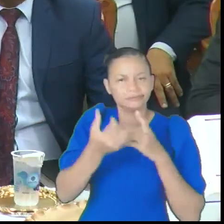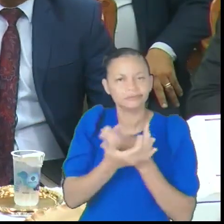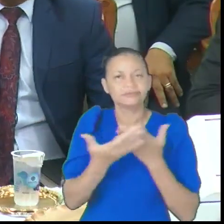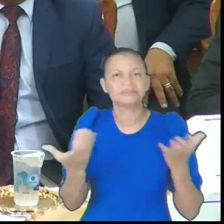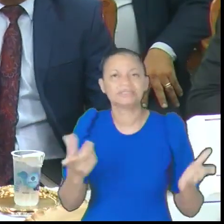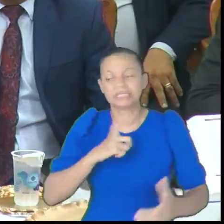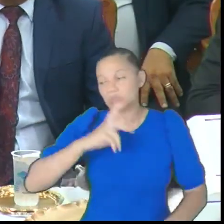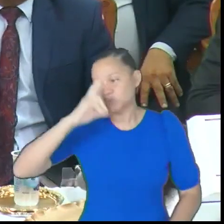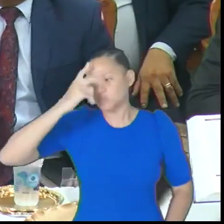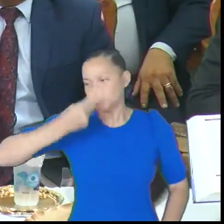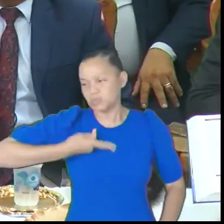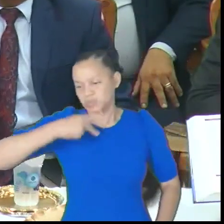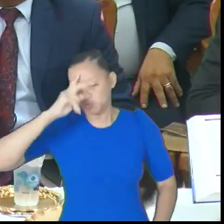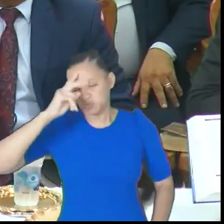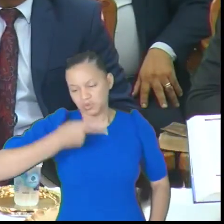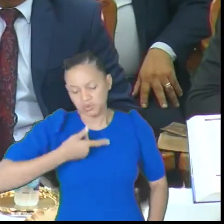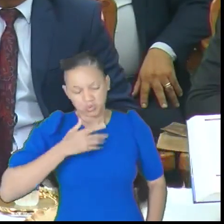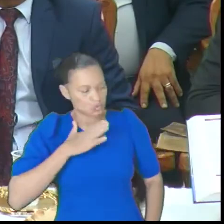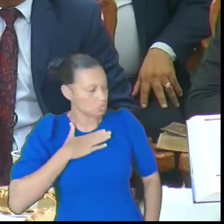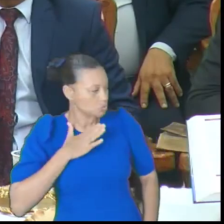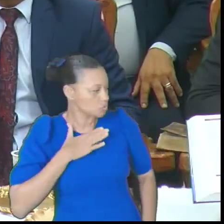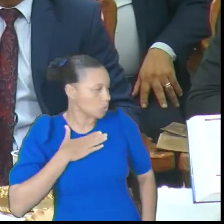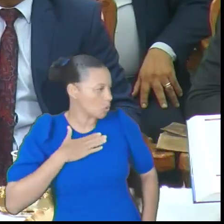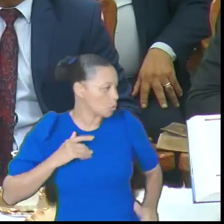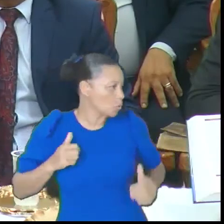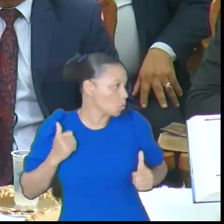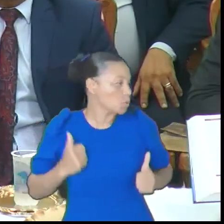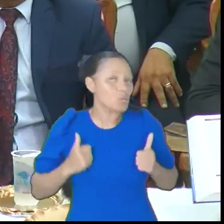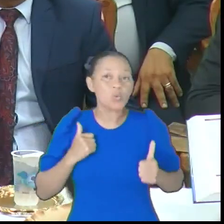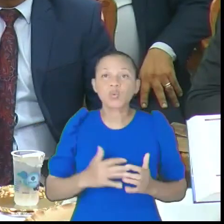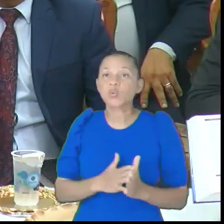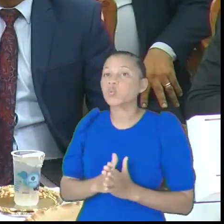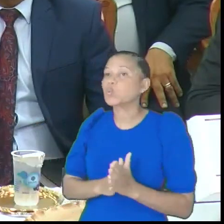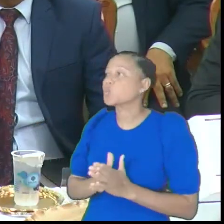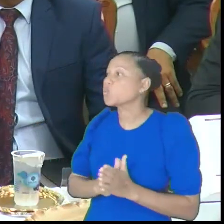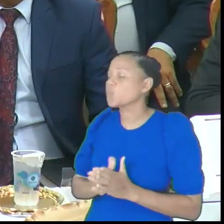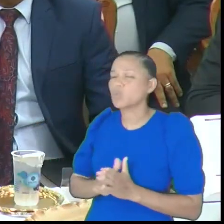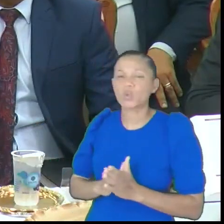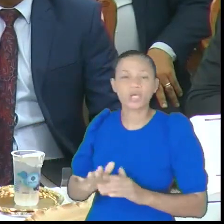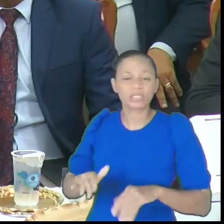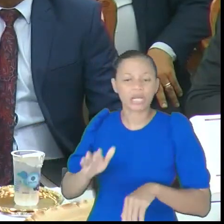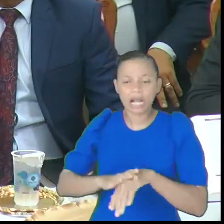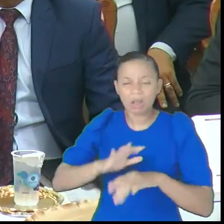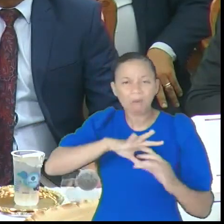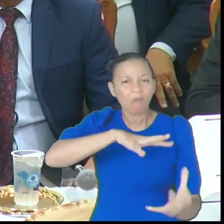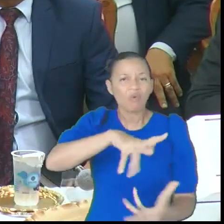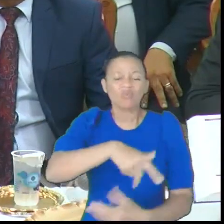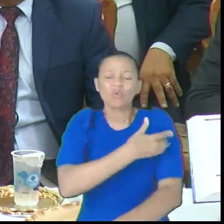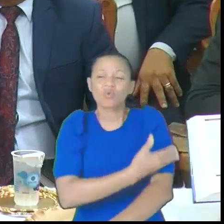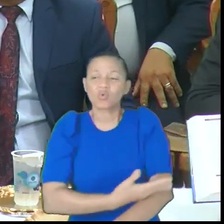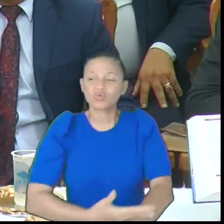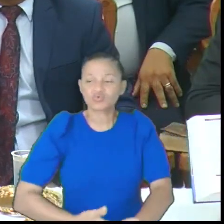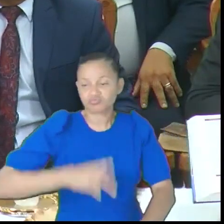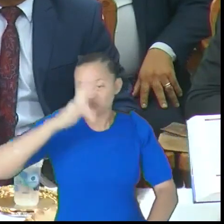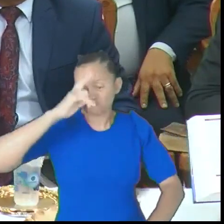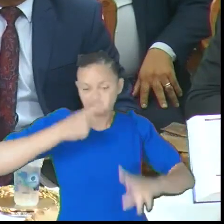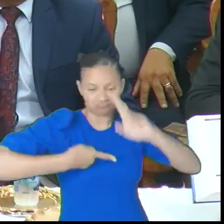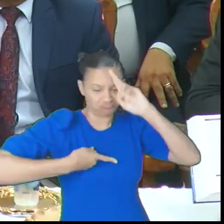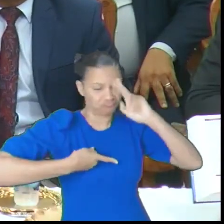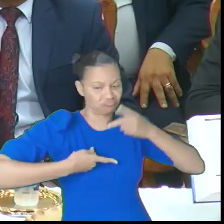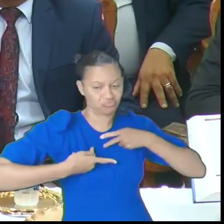pelo individualismo. É como diz lá fora mesmo, é cada um por si e Deus